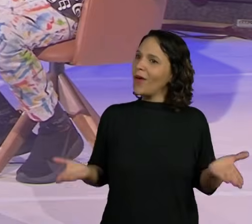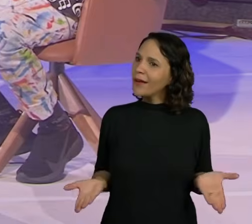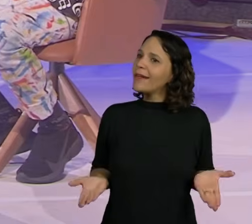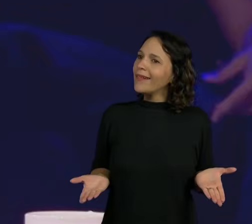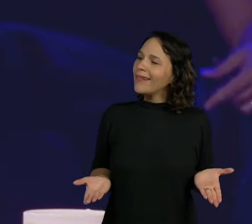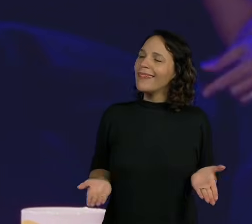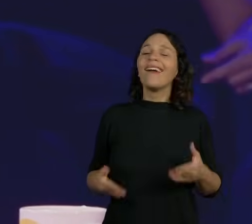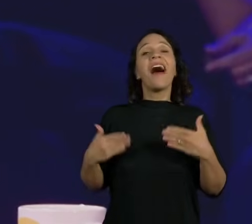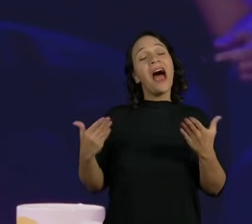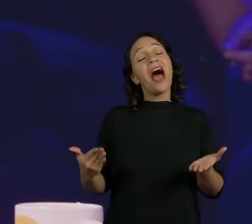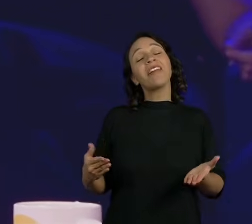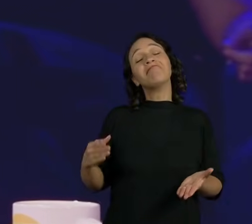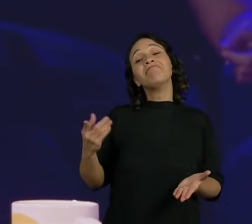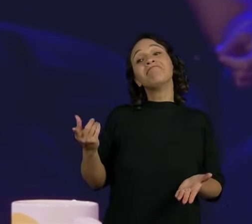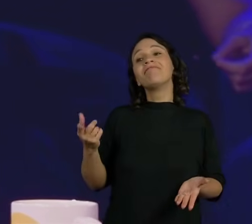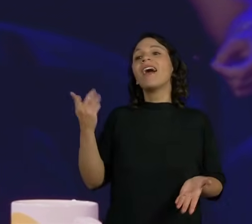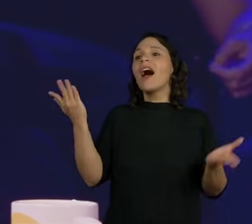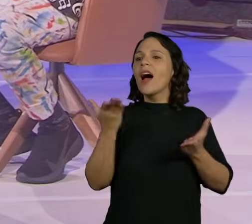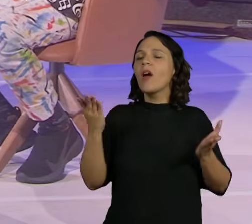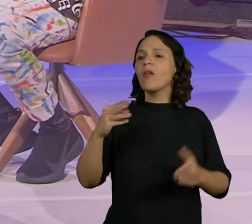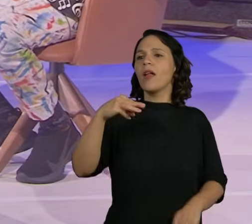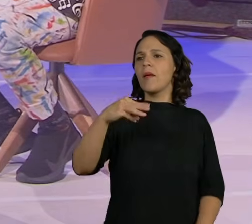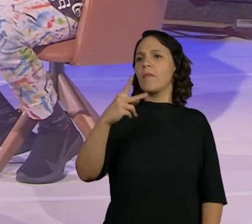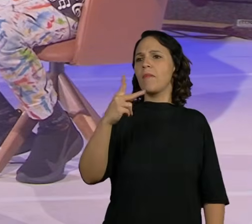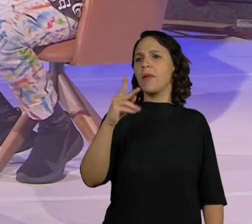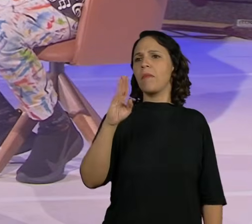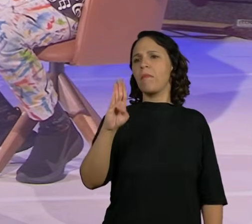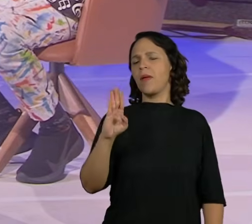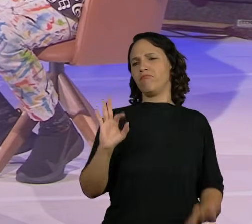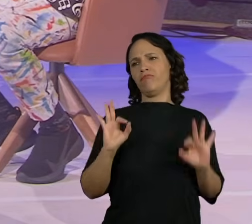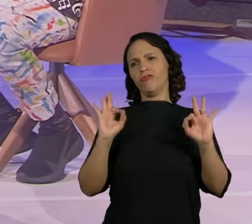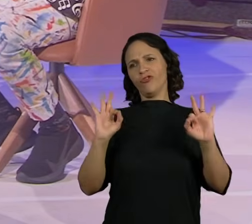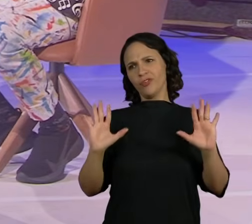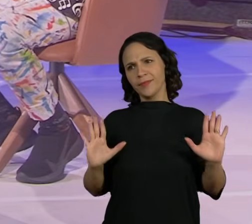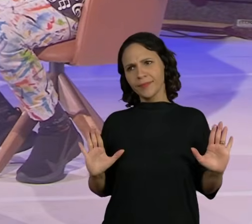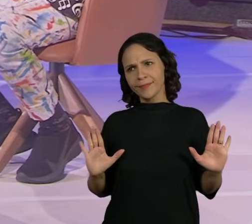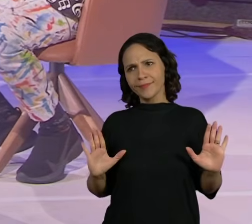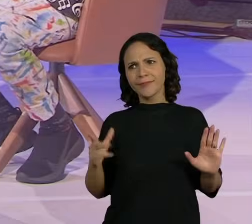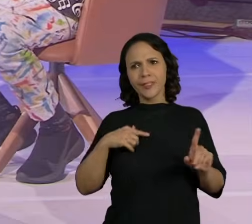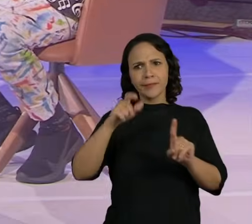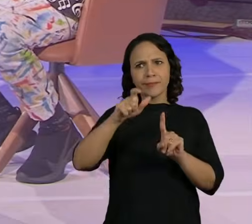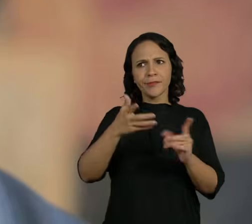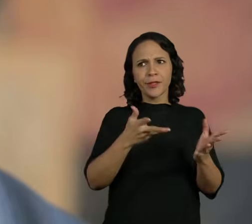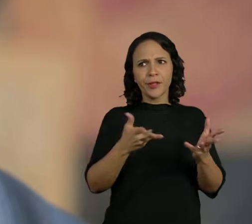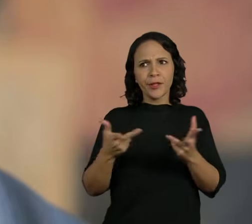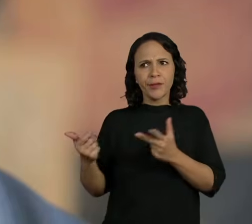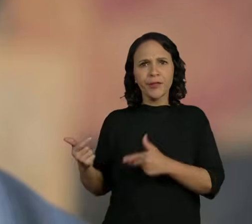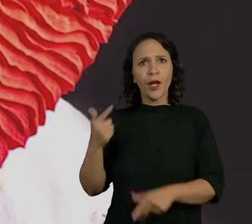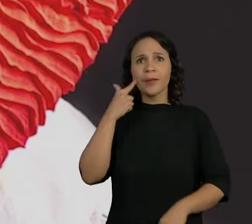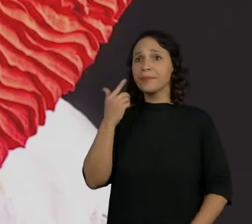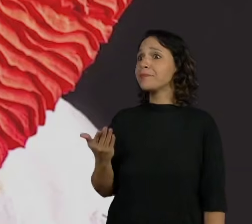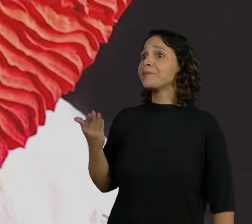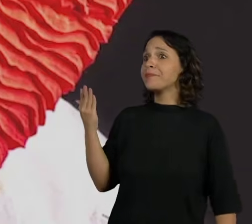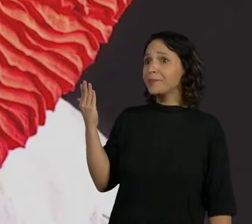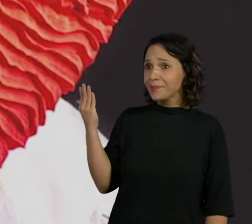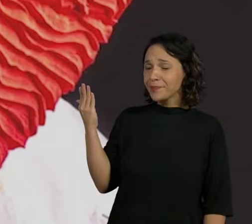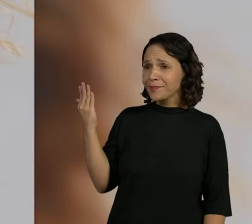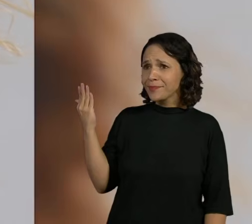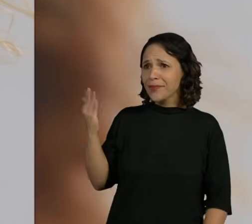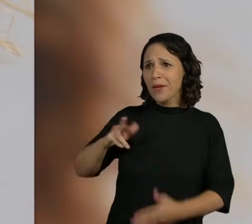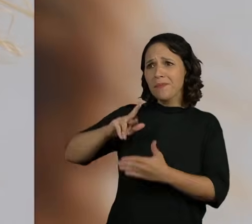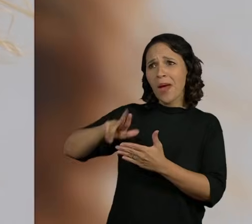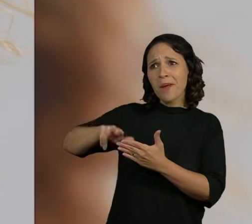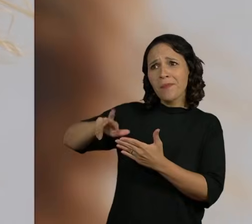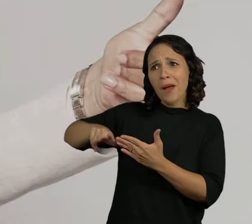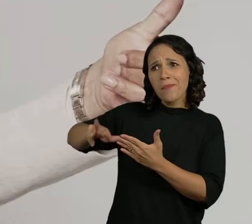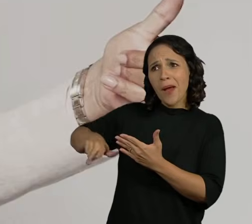Então a gente resolveu fazer só MPB de primeira. E eu tô lá com os convidados. Raimundo Fagner, Chico César,